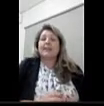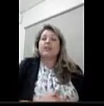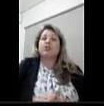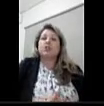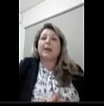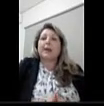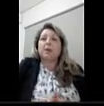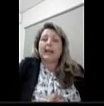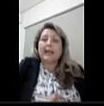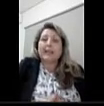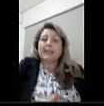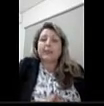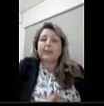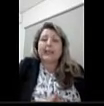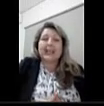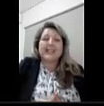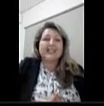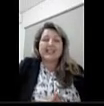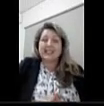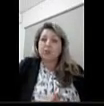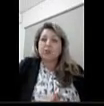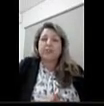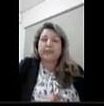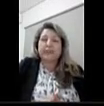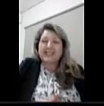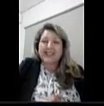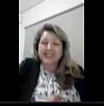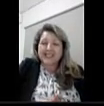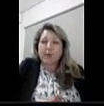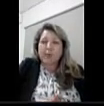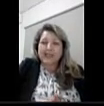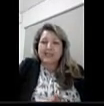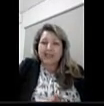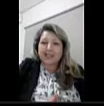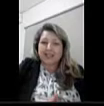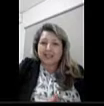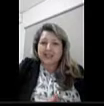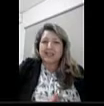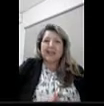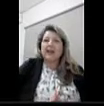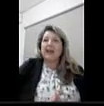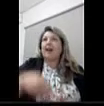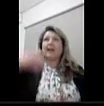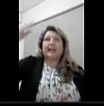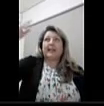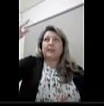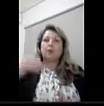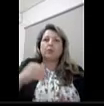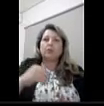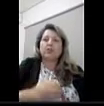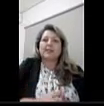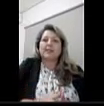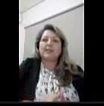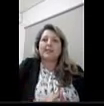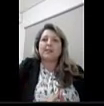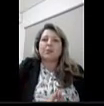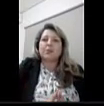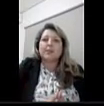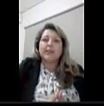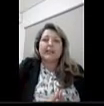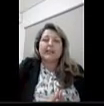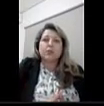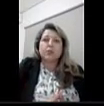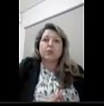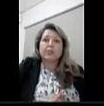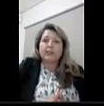É a gente tomar cuidado porque exercícios de fixação para essa criança, aquele monte de exercícios,